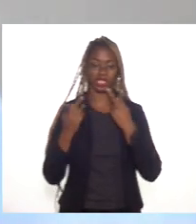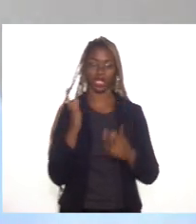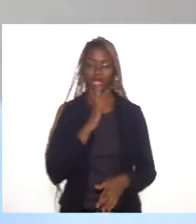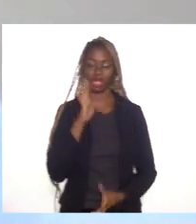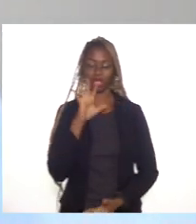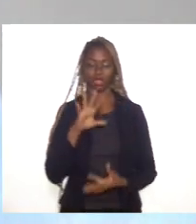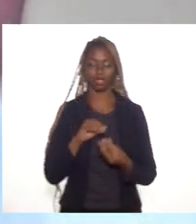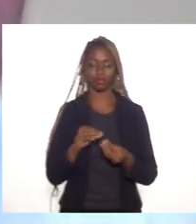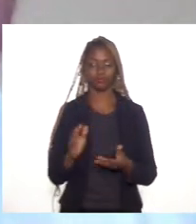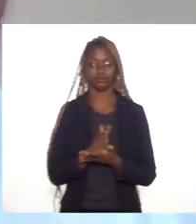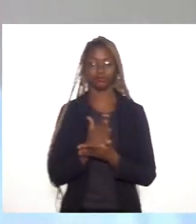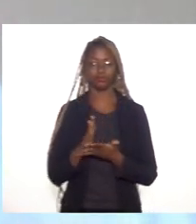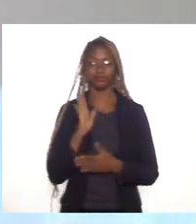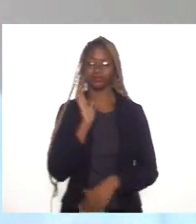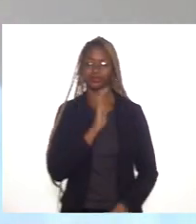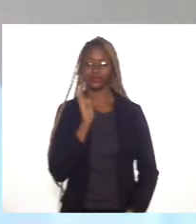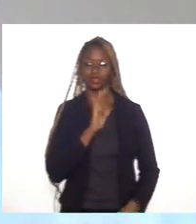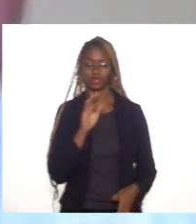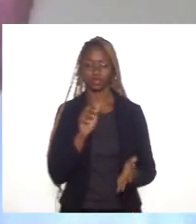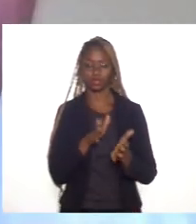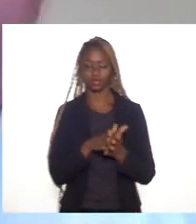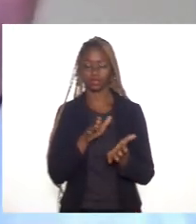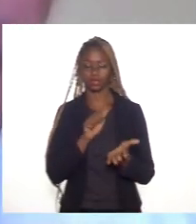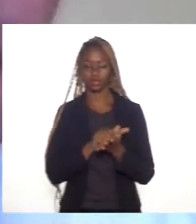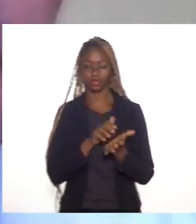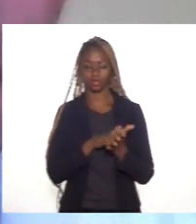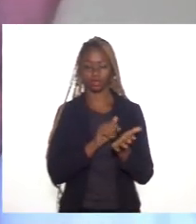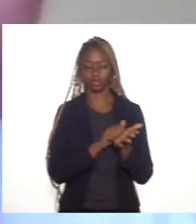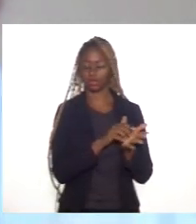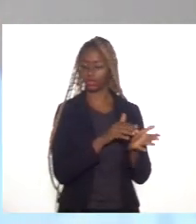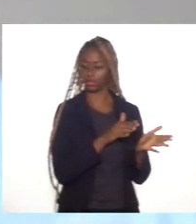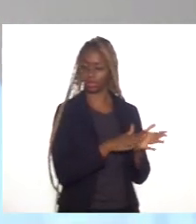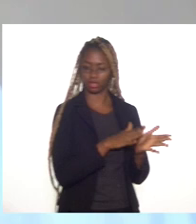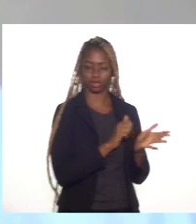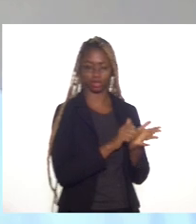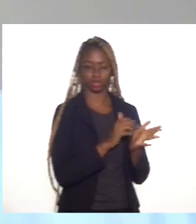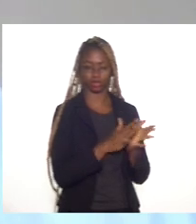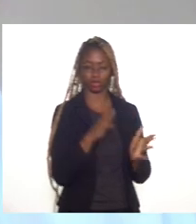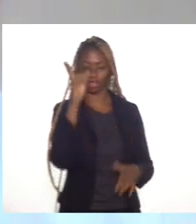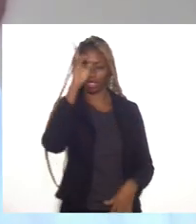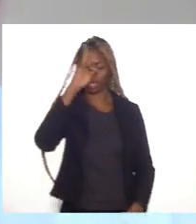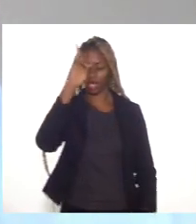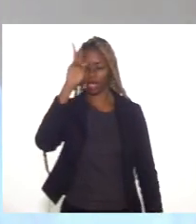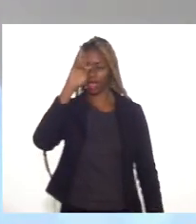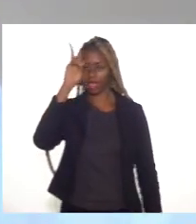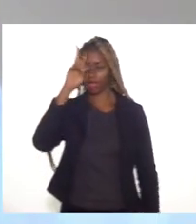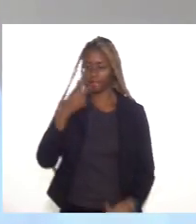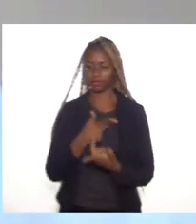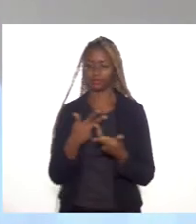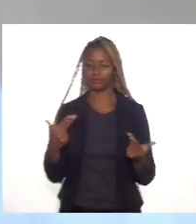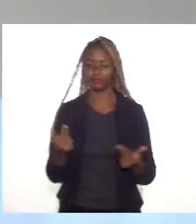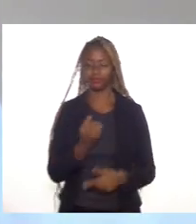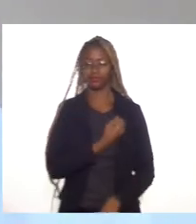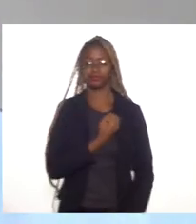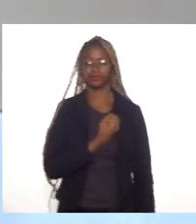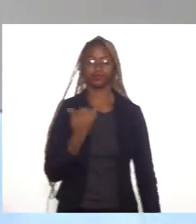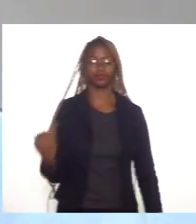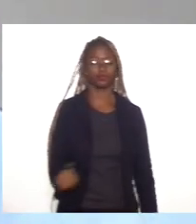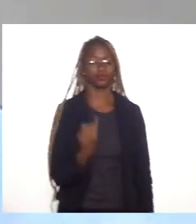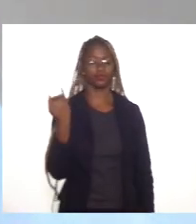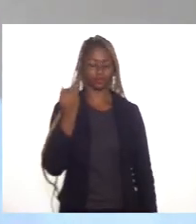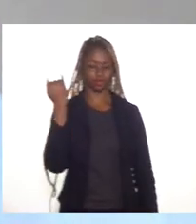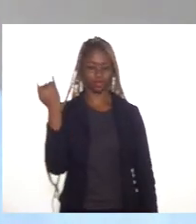rápidas anotações, uma ajuda de memória aqui, sobre números relevantes